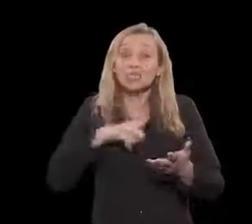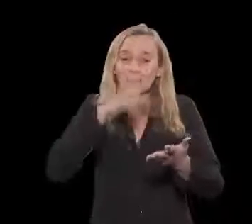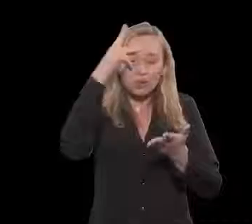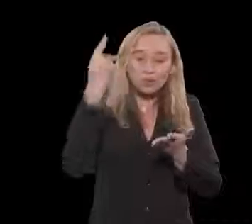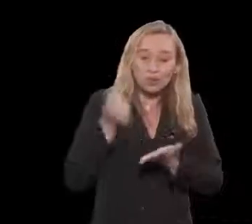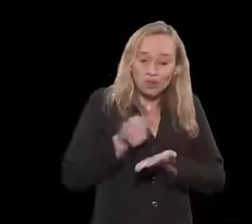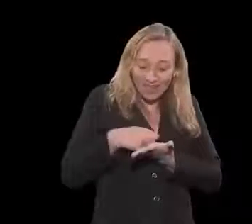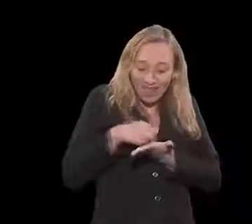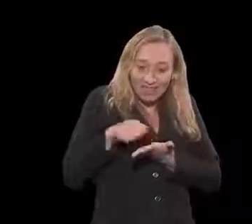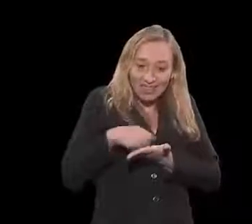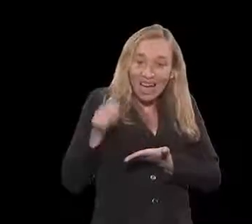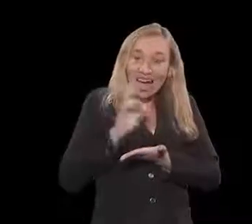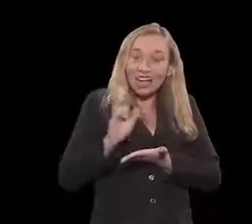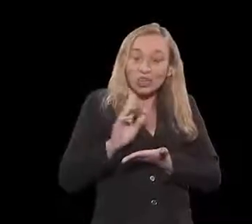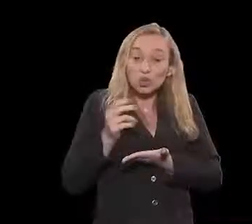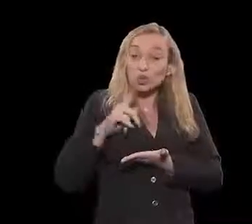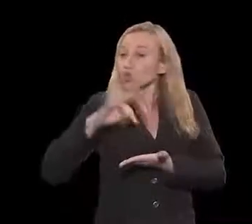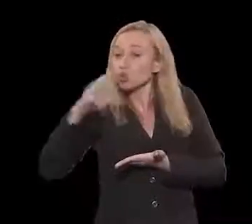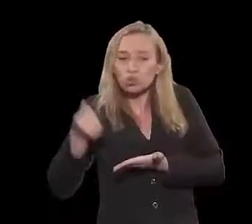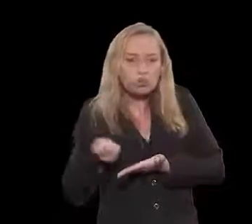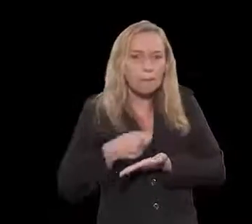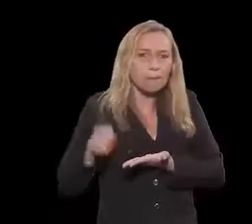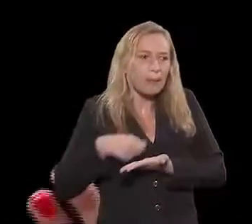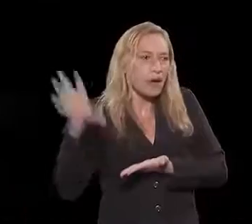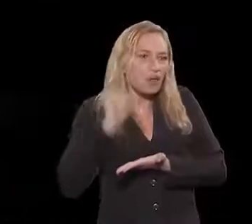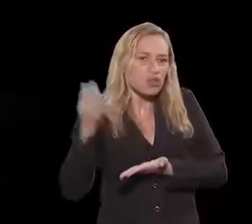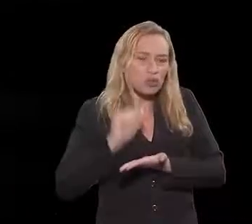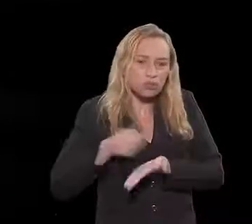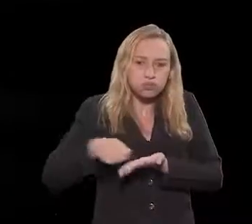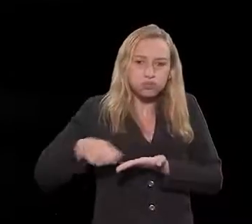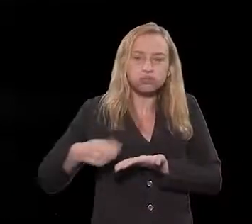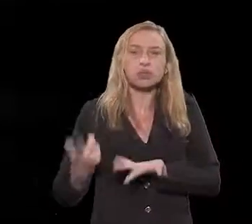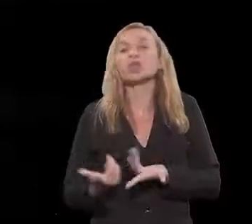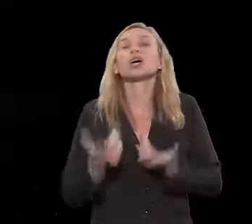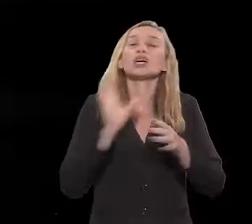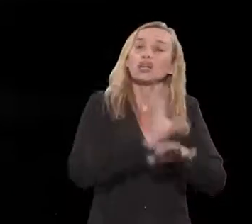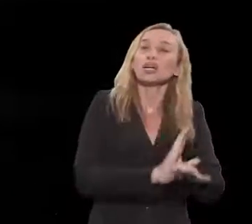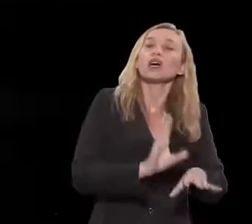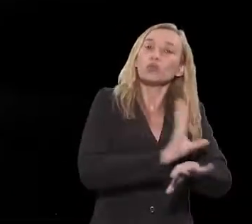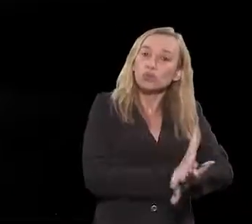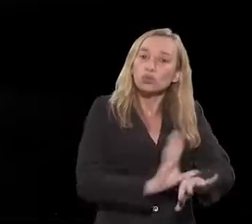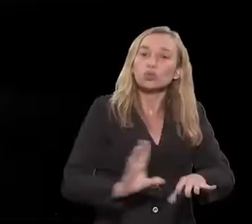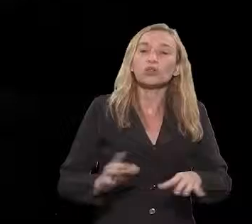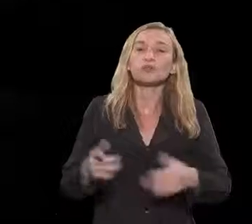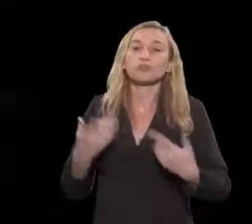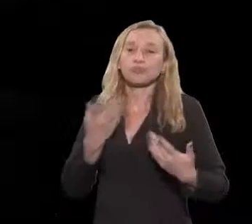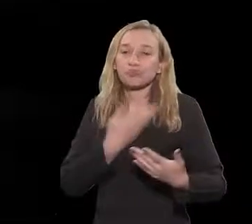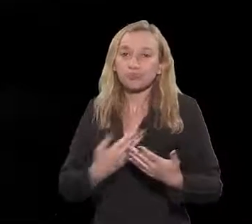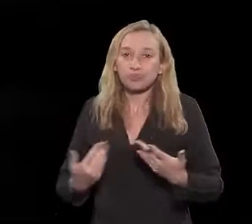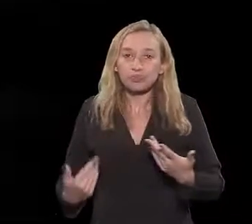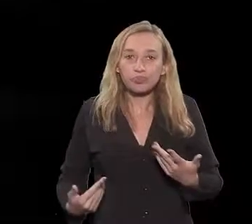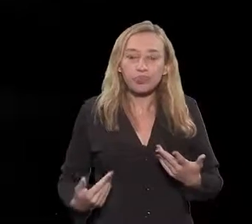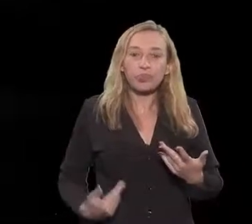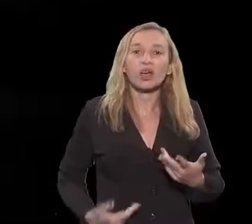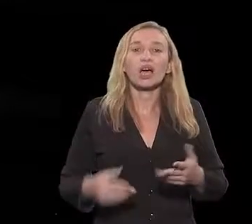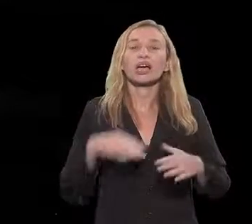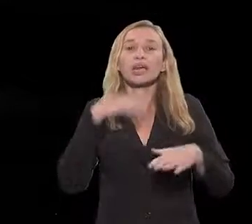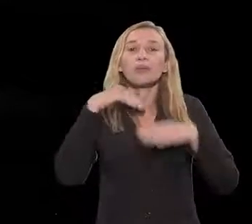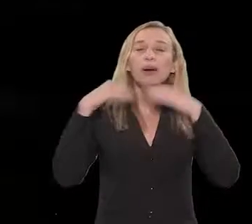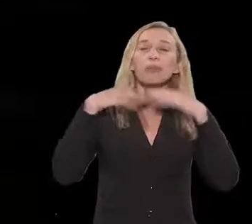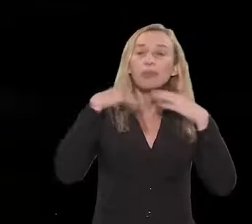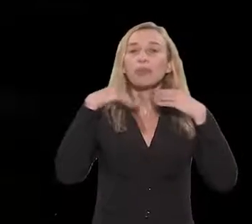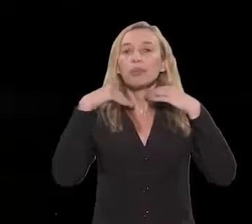caderninho, anotando as indicações, as coisas que ele estava falando, sabe? Isso você vai interferir na cultura popular, sabia? Como? Porque aquele papo que a gente